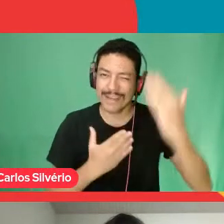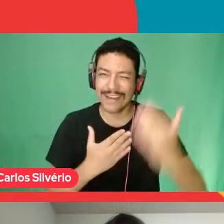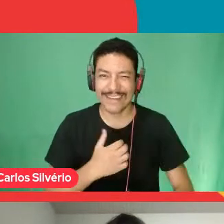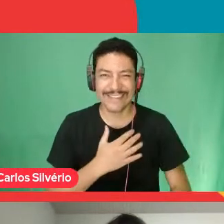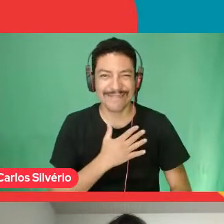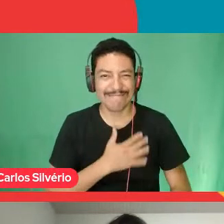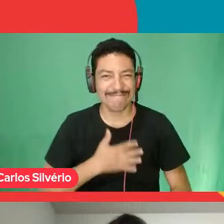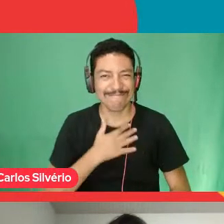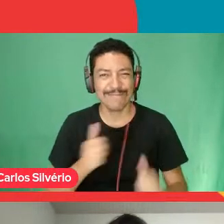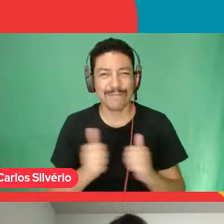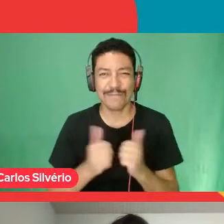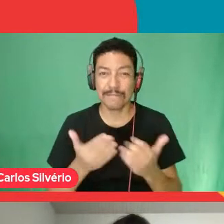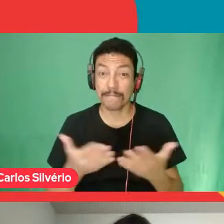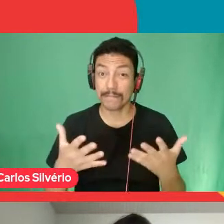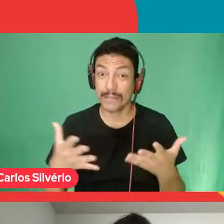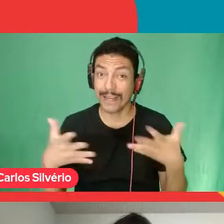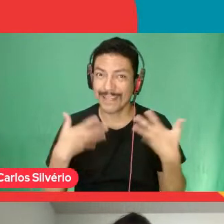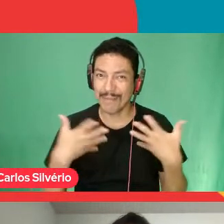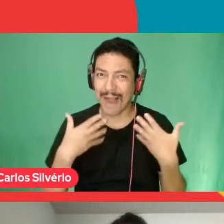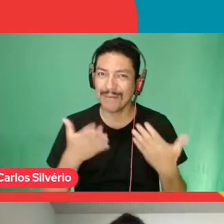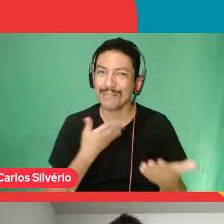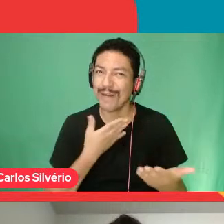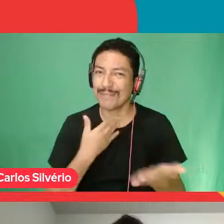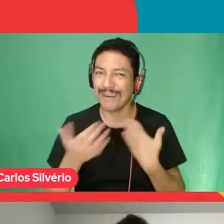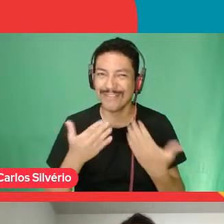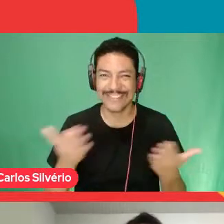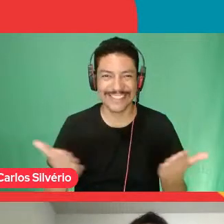vocês. Estou animada para esse papo.